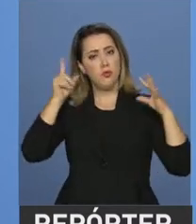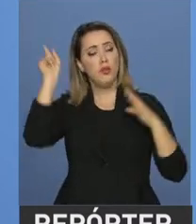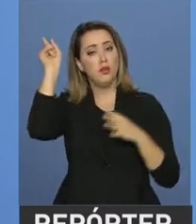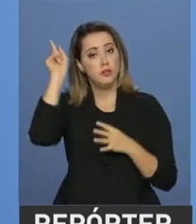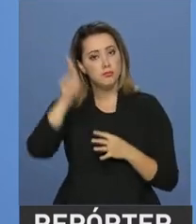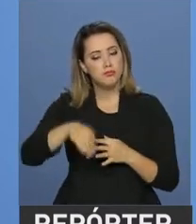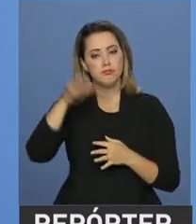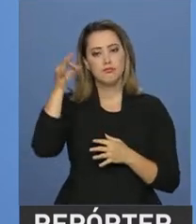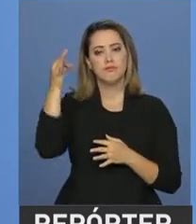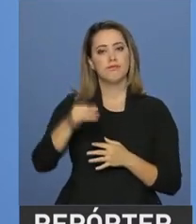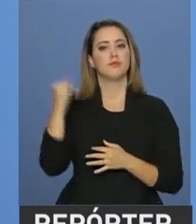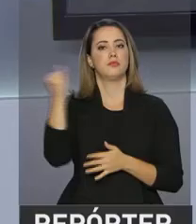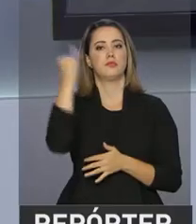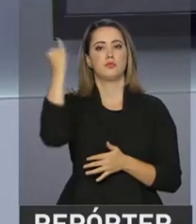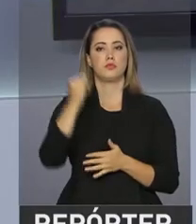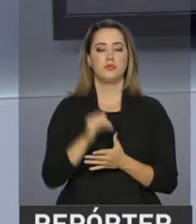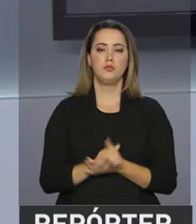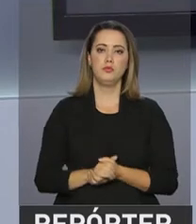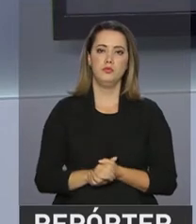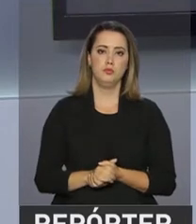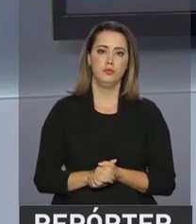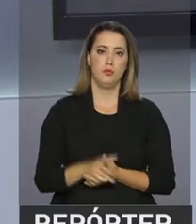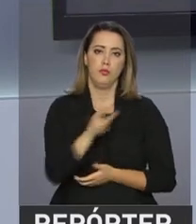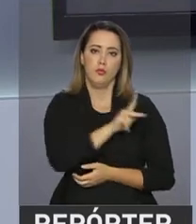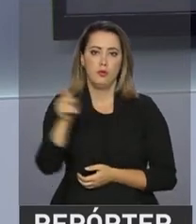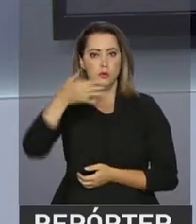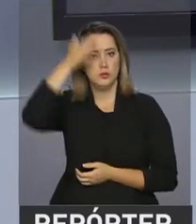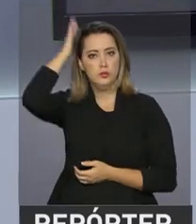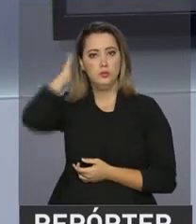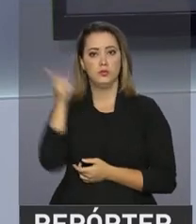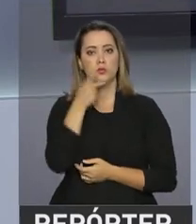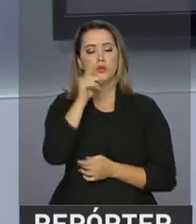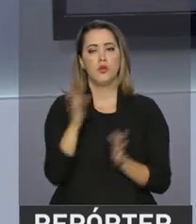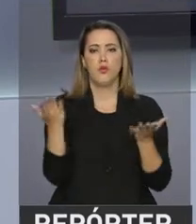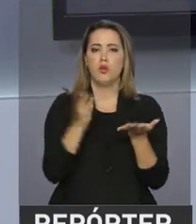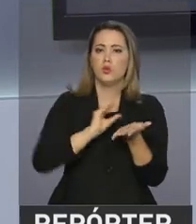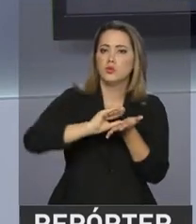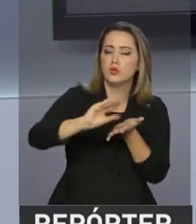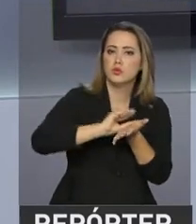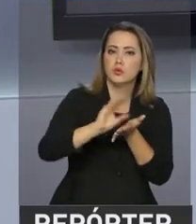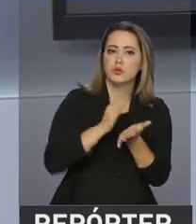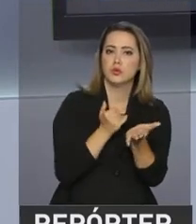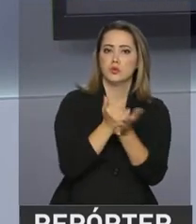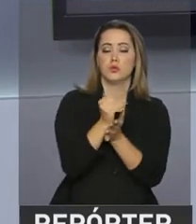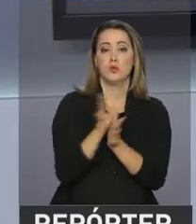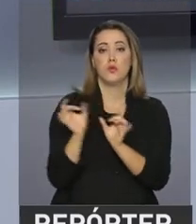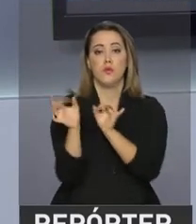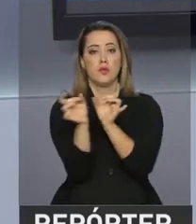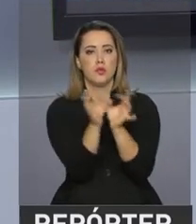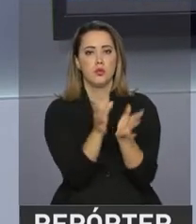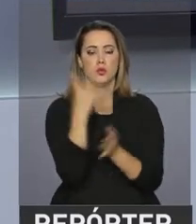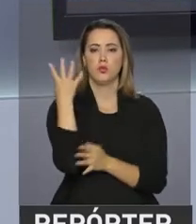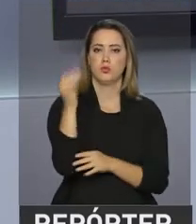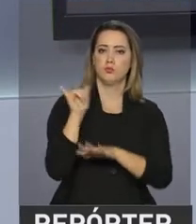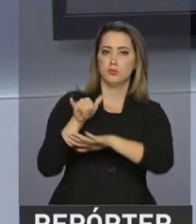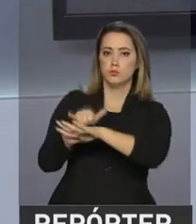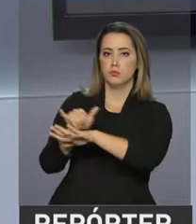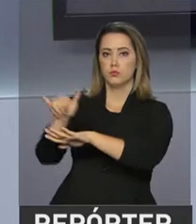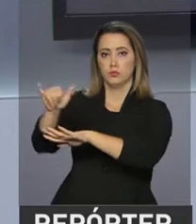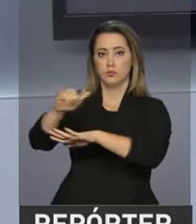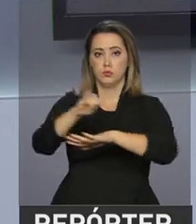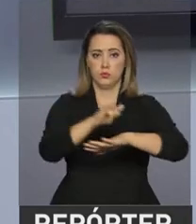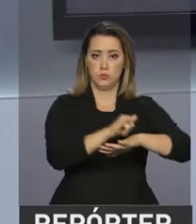absolutamente fundamental o presidente michel temer falou sobre o investimento inicial que a concessão dos quatro aeroportos